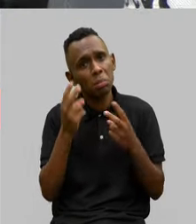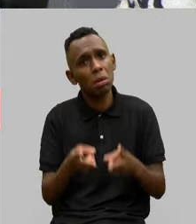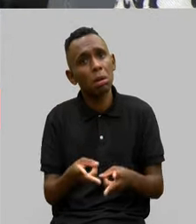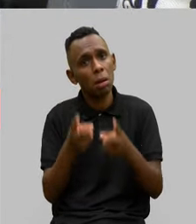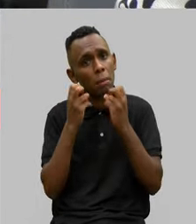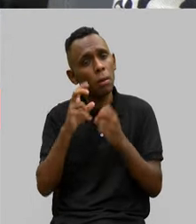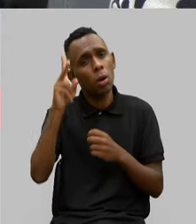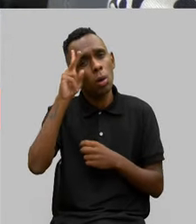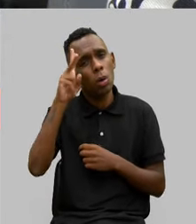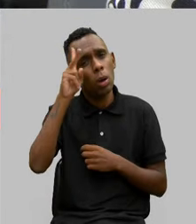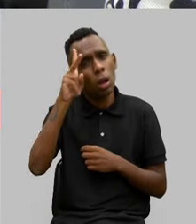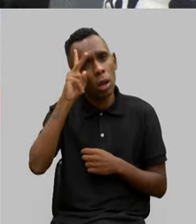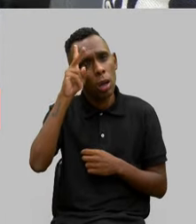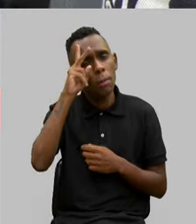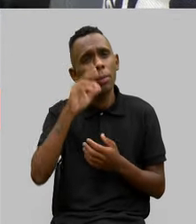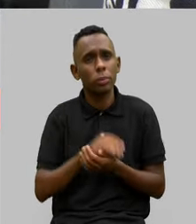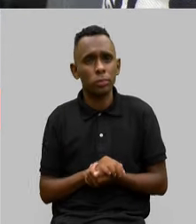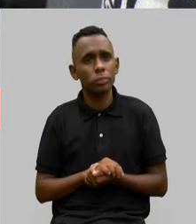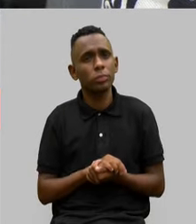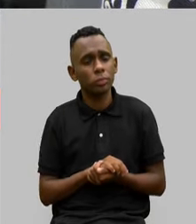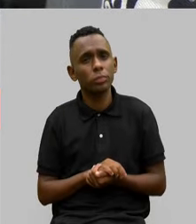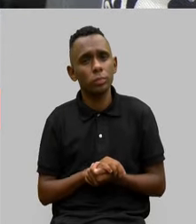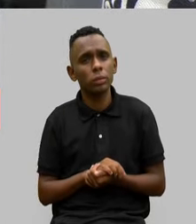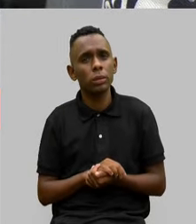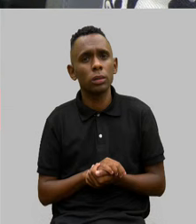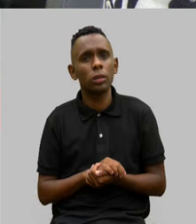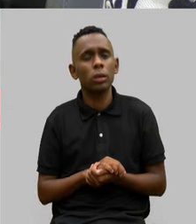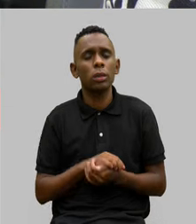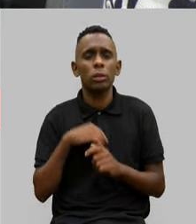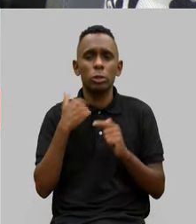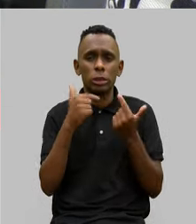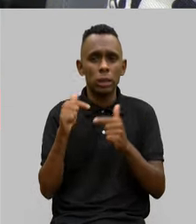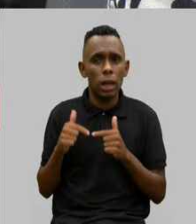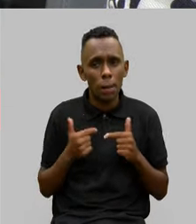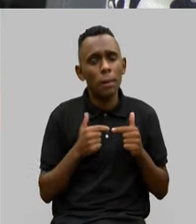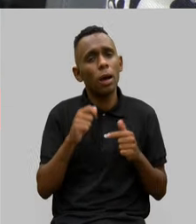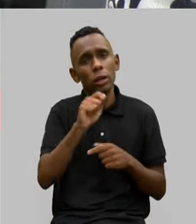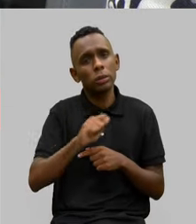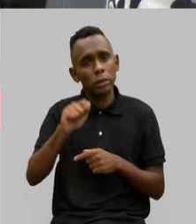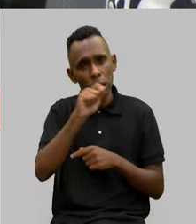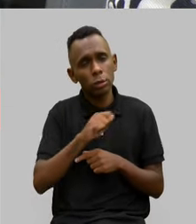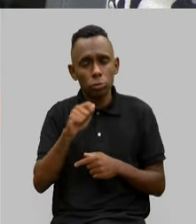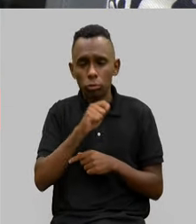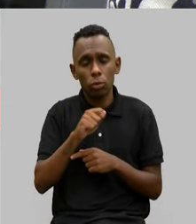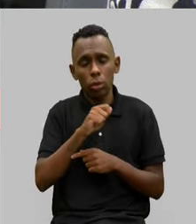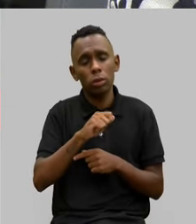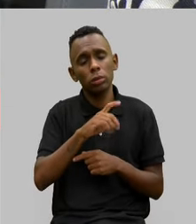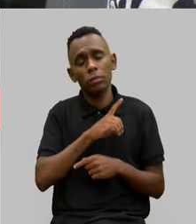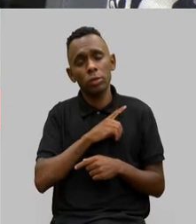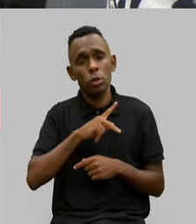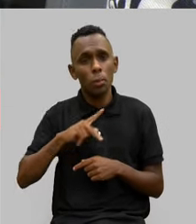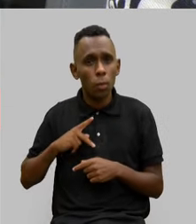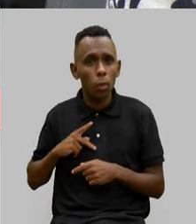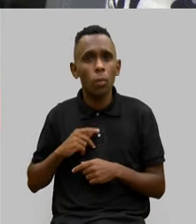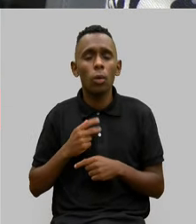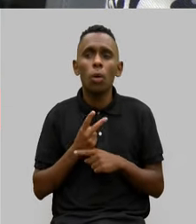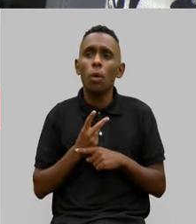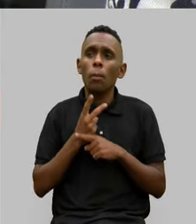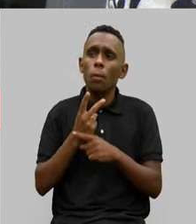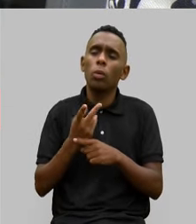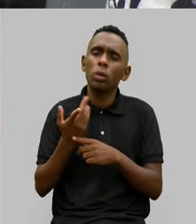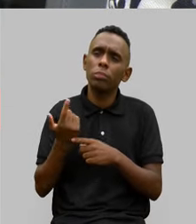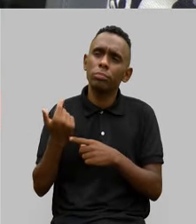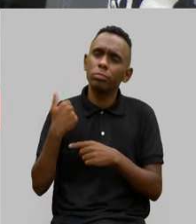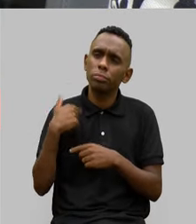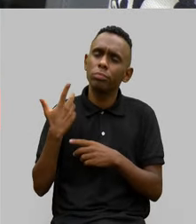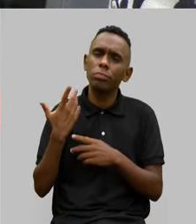e eu lembro que logo quando ela saiu né Sempre tive esse trabalho na Associação Nacional dos defensores públicos eu fui procurado por um Jornalista